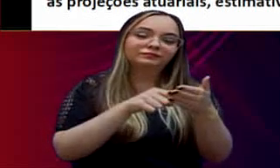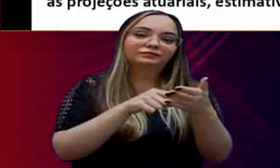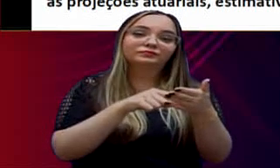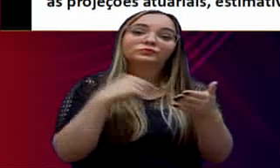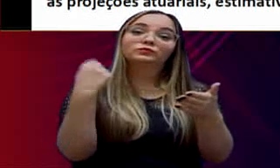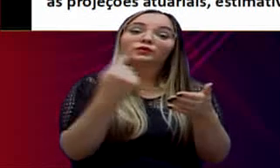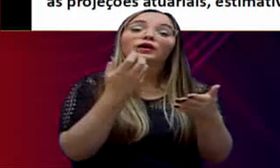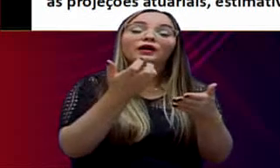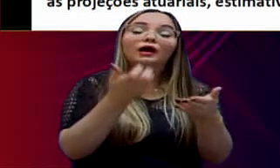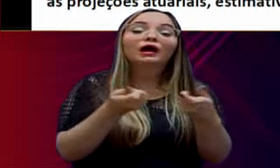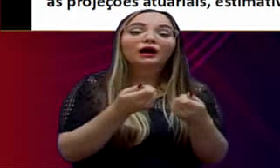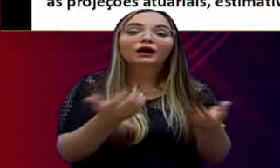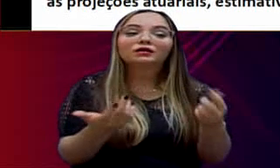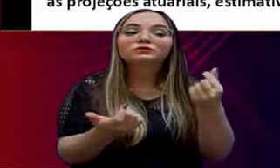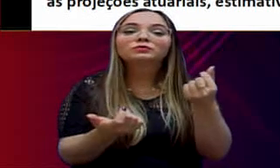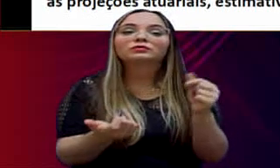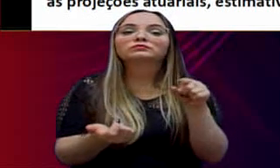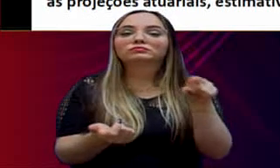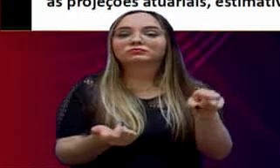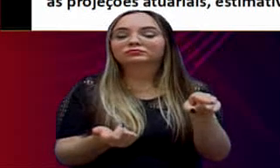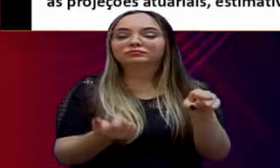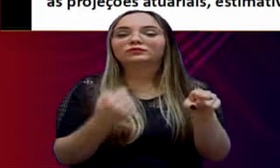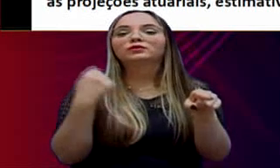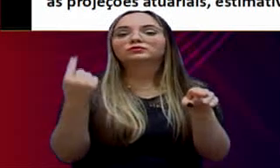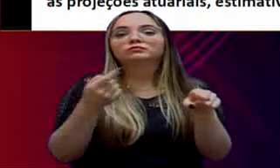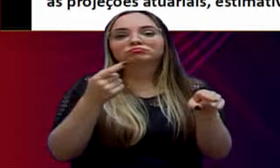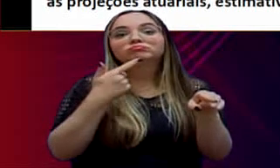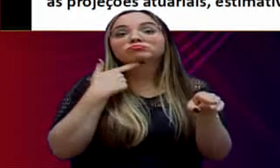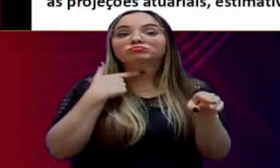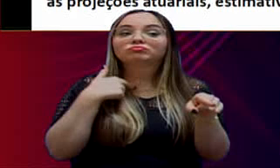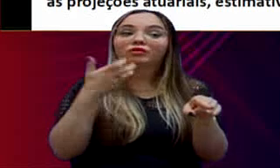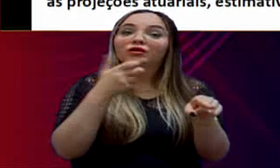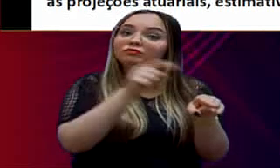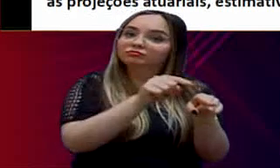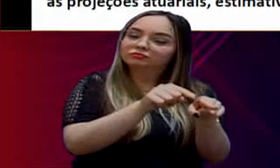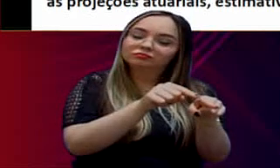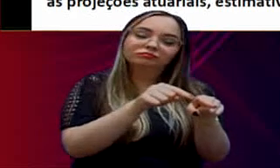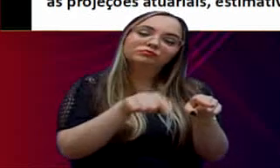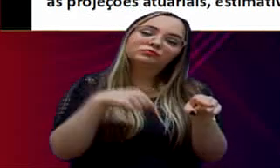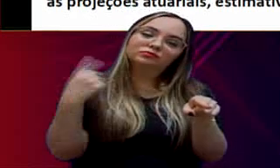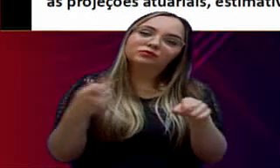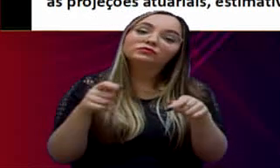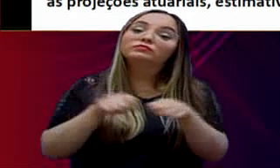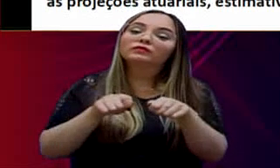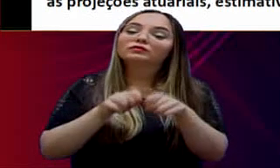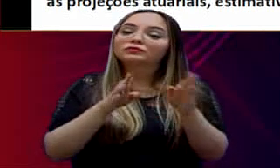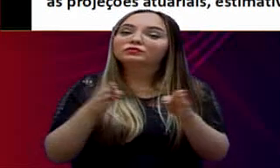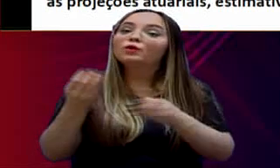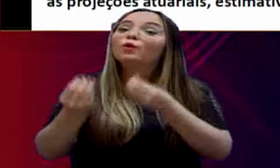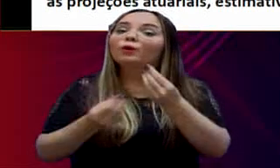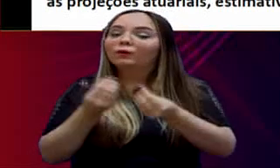metas de resultado primário e nominal para exercício 2024 as projeções atuais